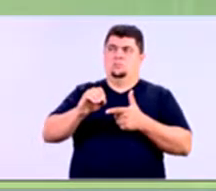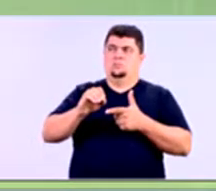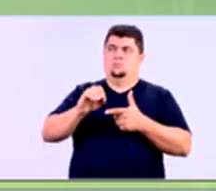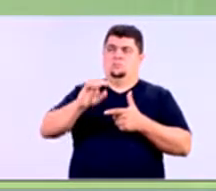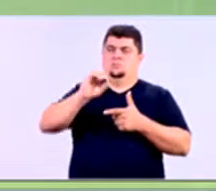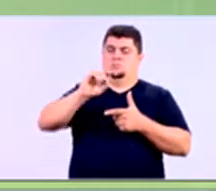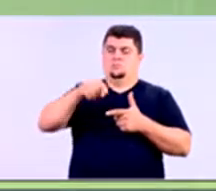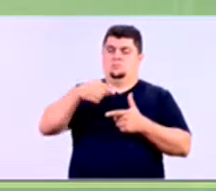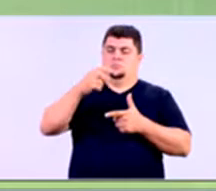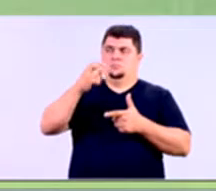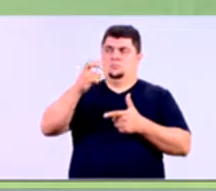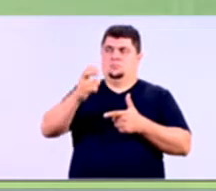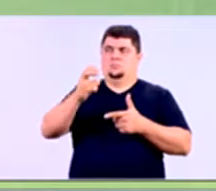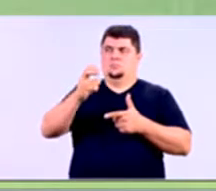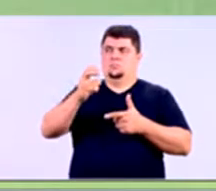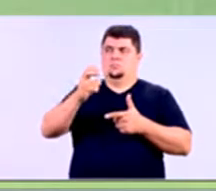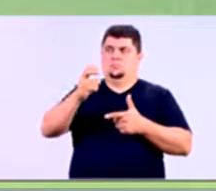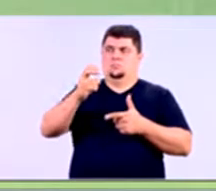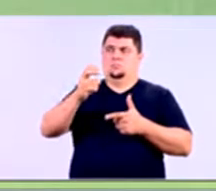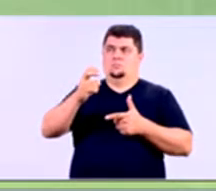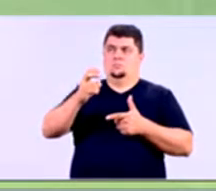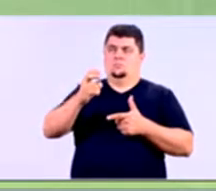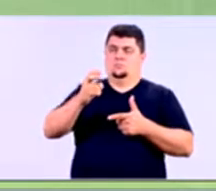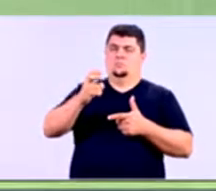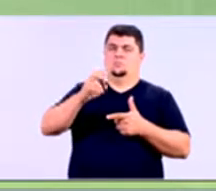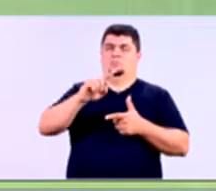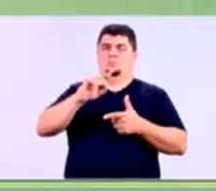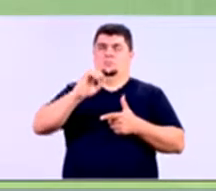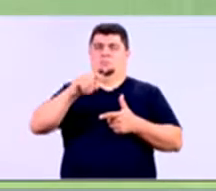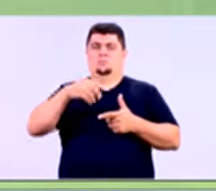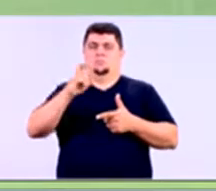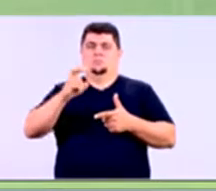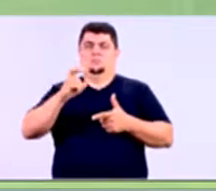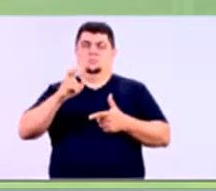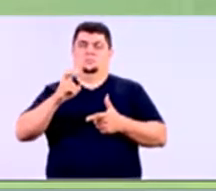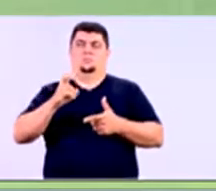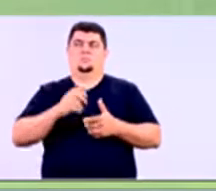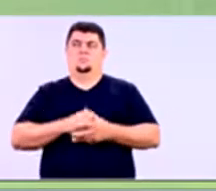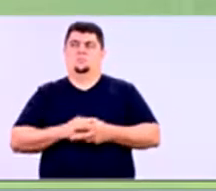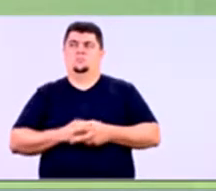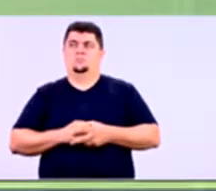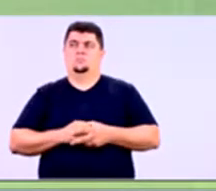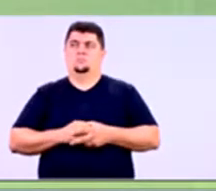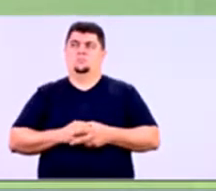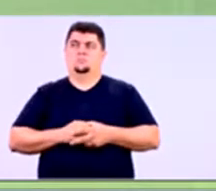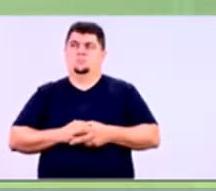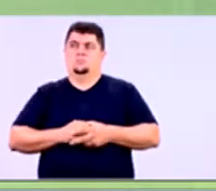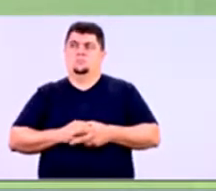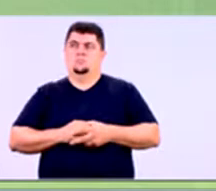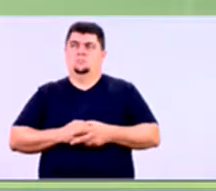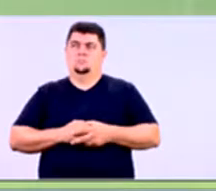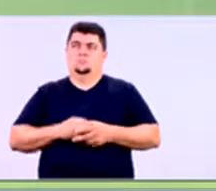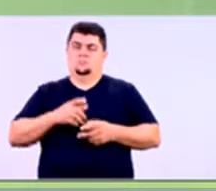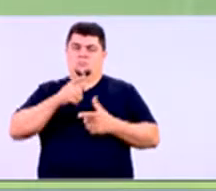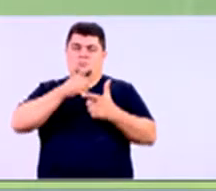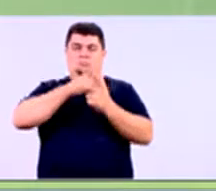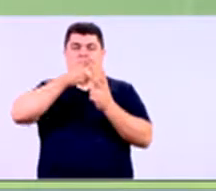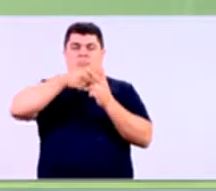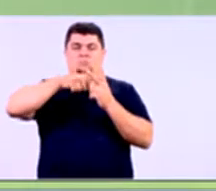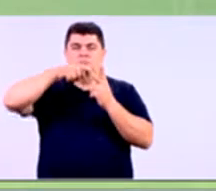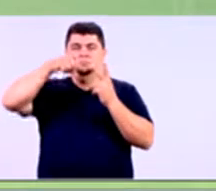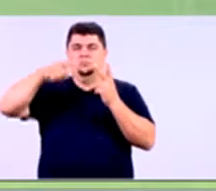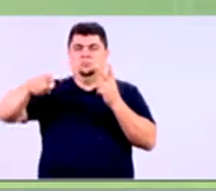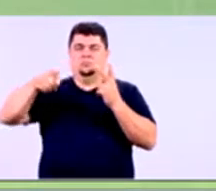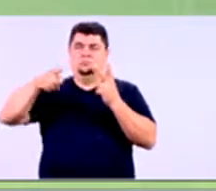que 0,50 ou 0 depois da vírgula, 5. Faz a soma dentro da raiz,